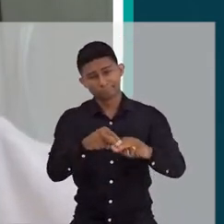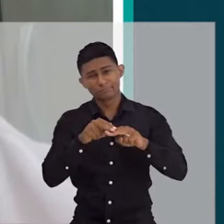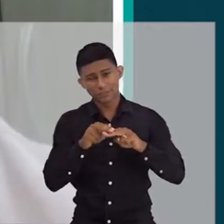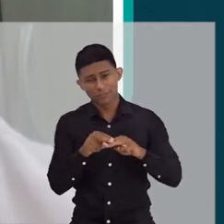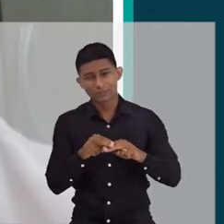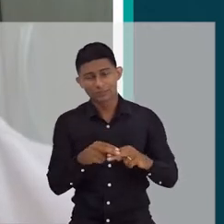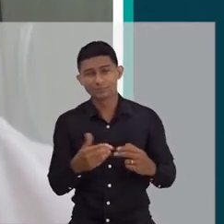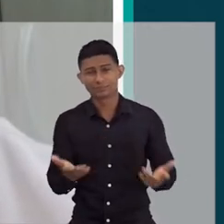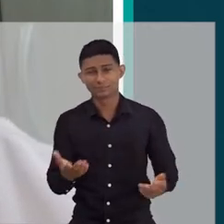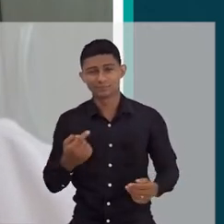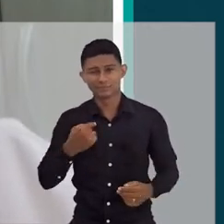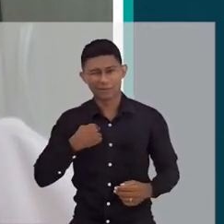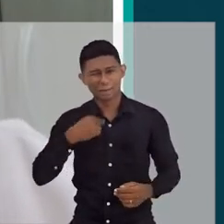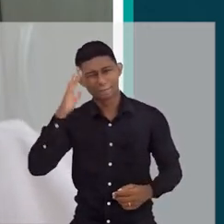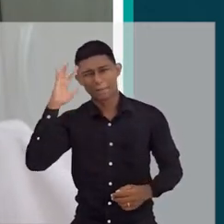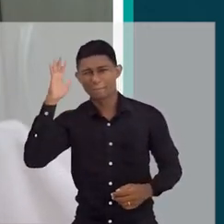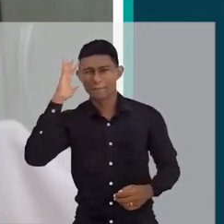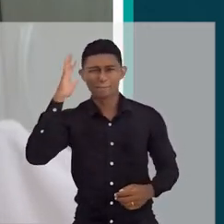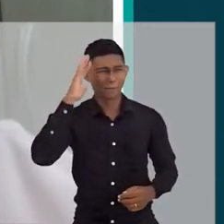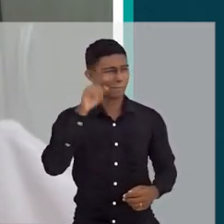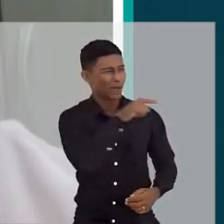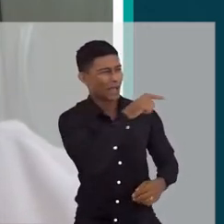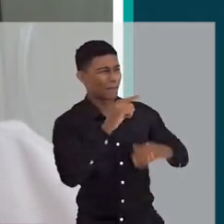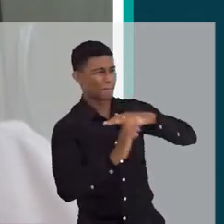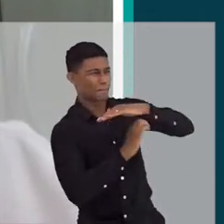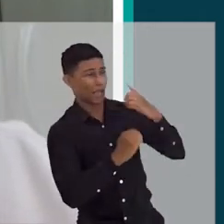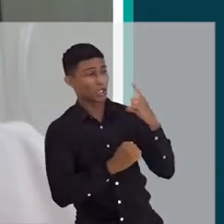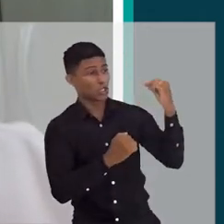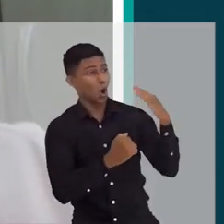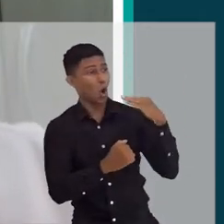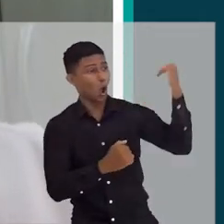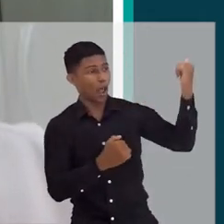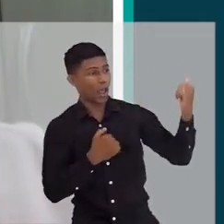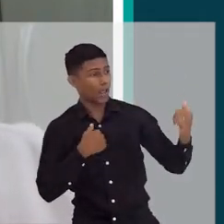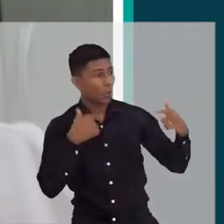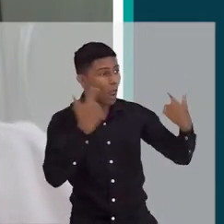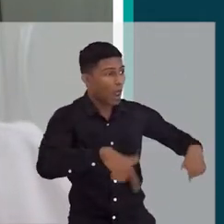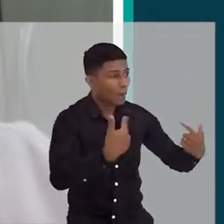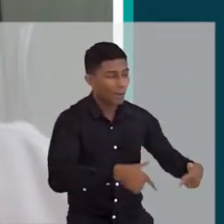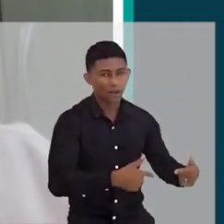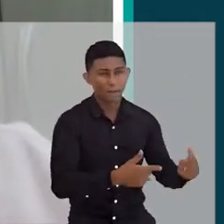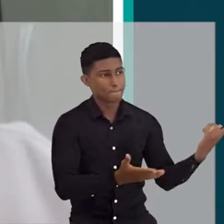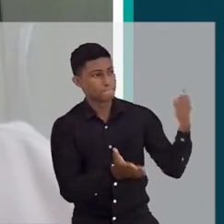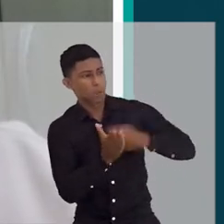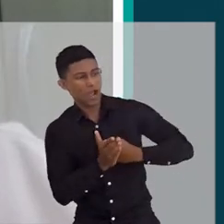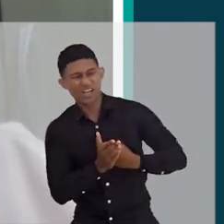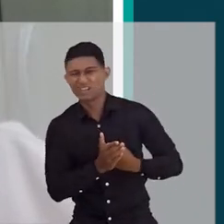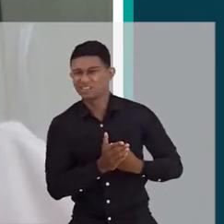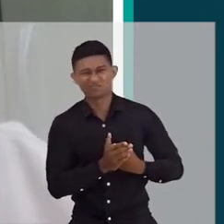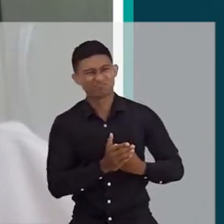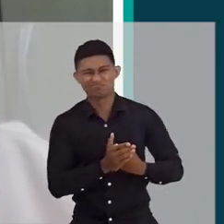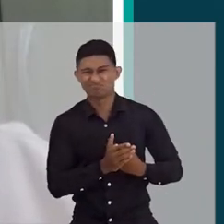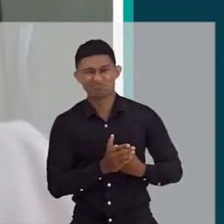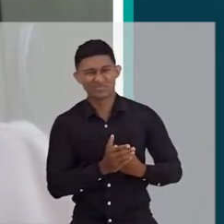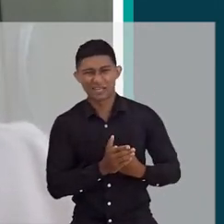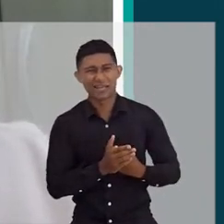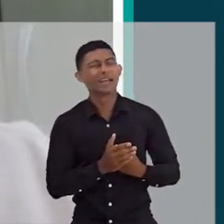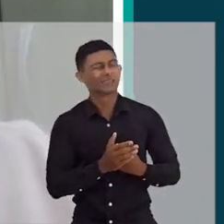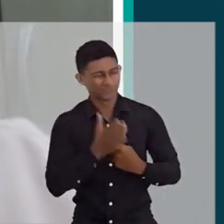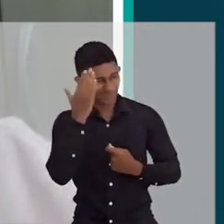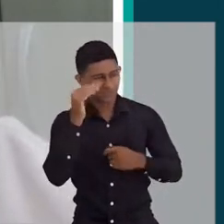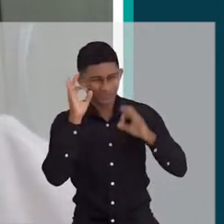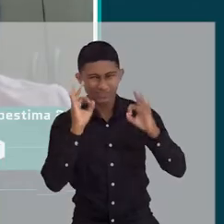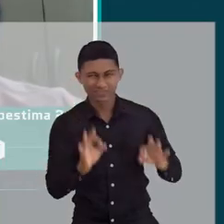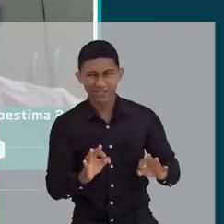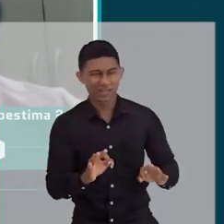isso eu não penso muito nessa questão das pubs, porque eu vejo que se eu pensar muito nisso, se eu depender disso, eu